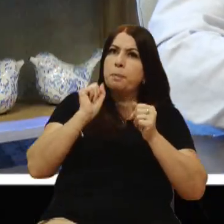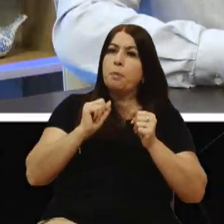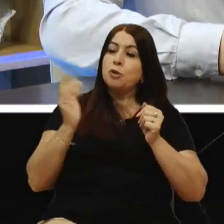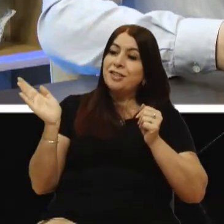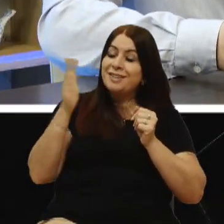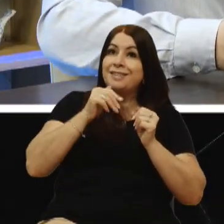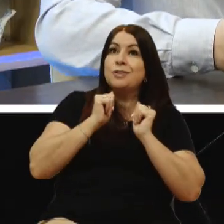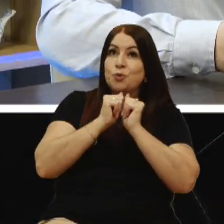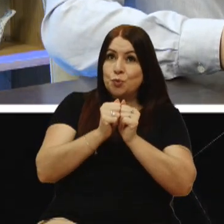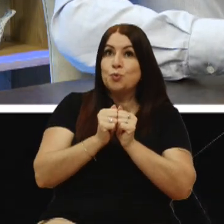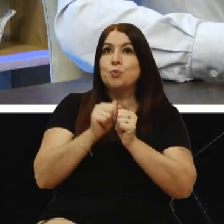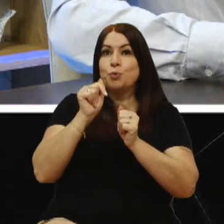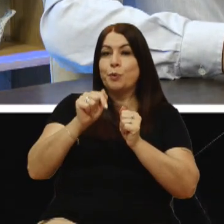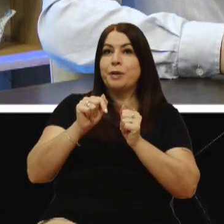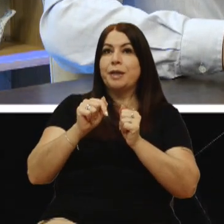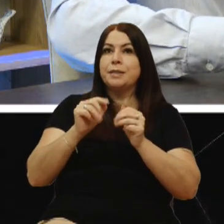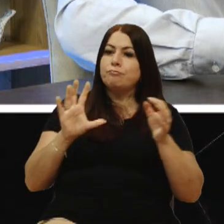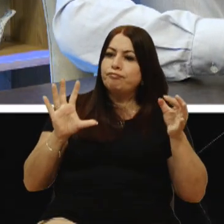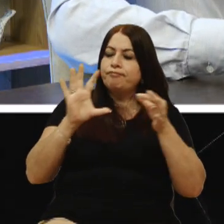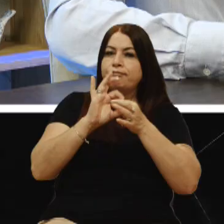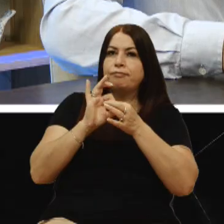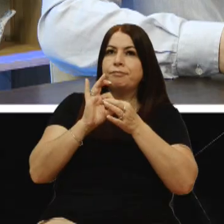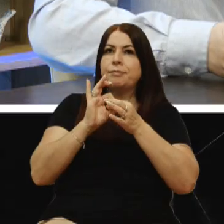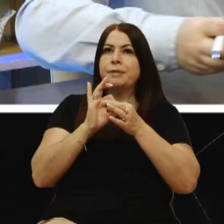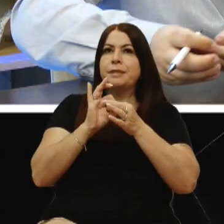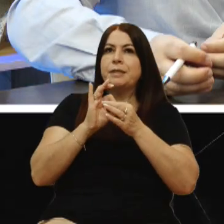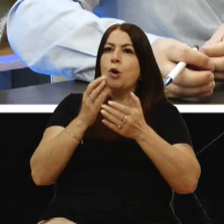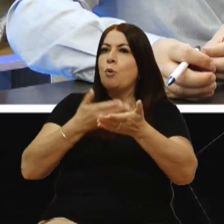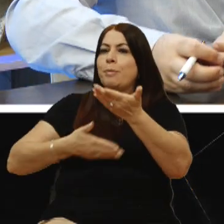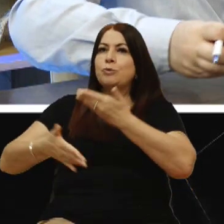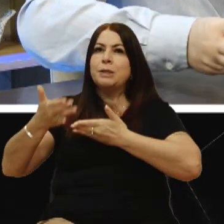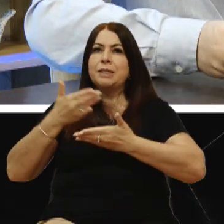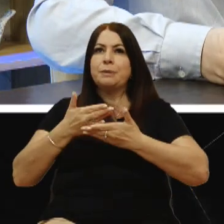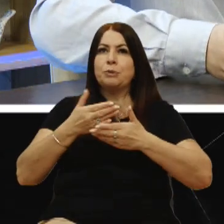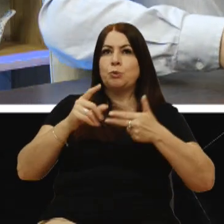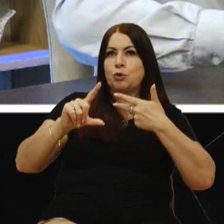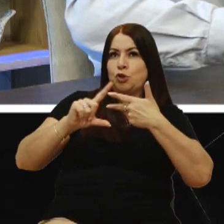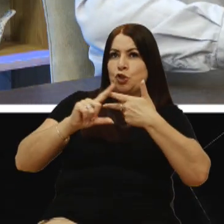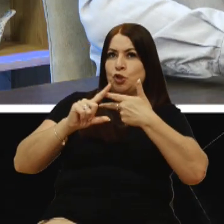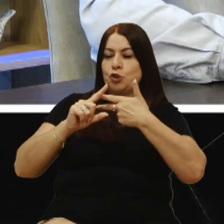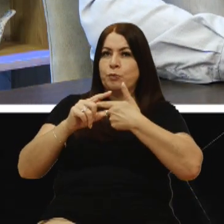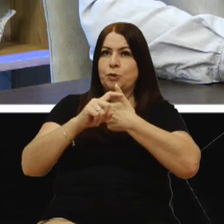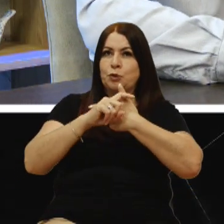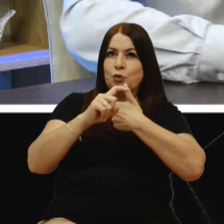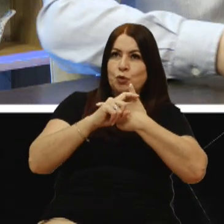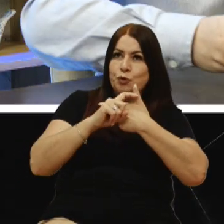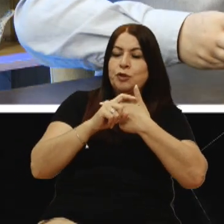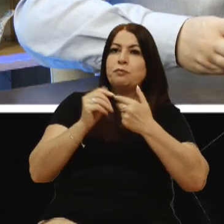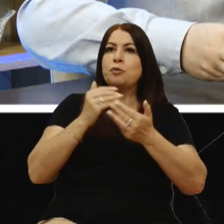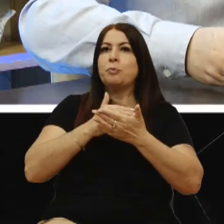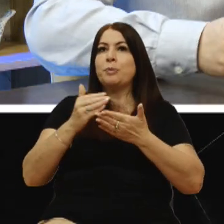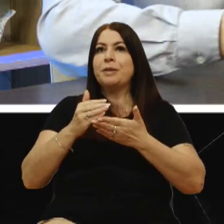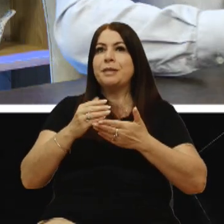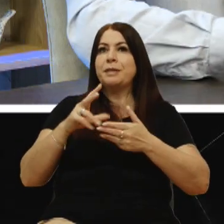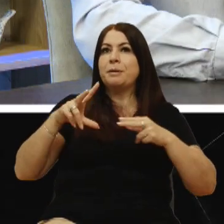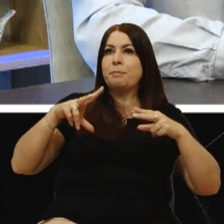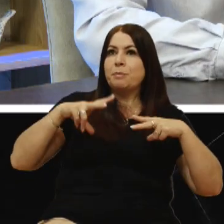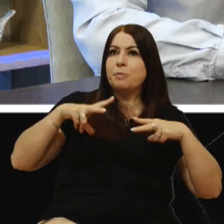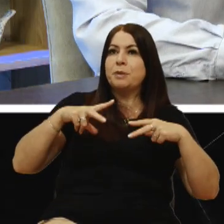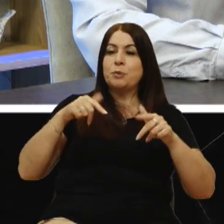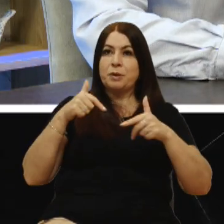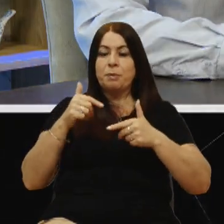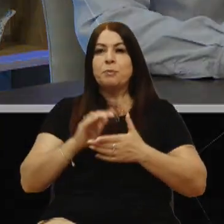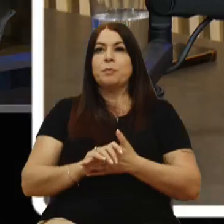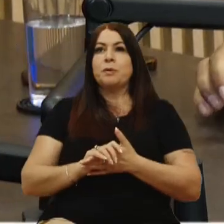trazer nessa conjunção que tem, esse compartilhamento entre Legislativo, Executivo, iniciativa privada e os